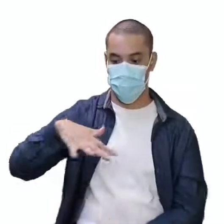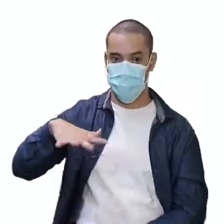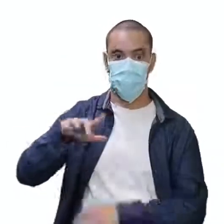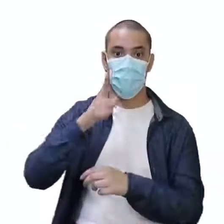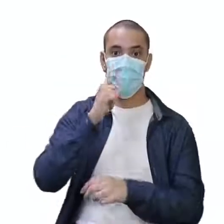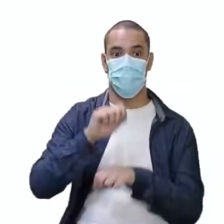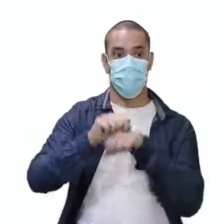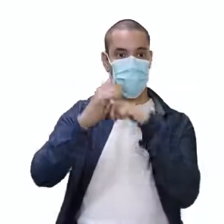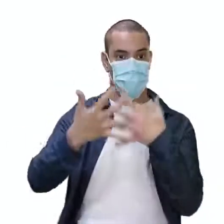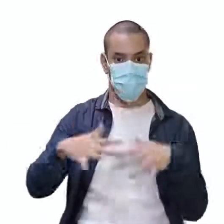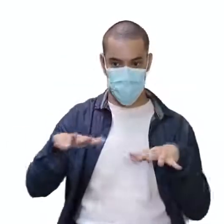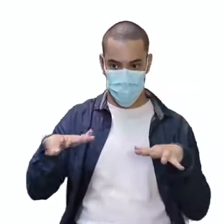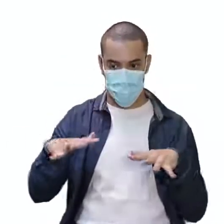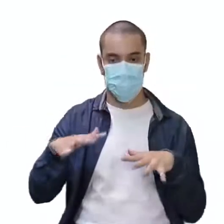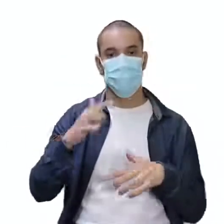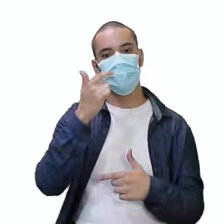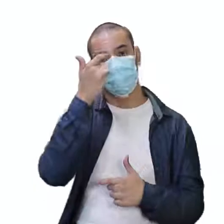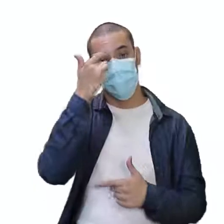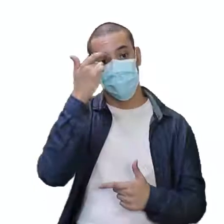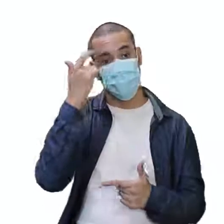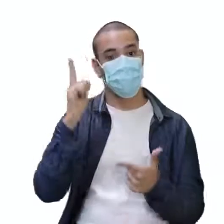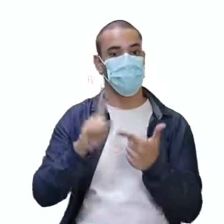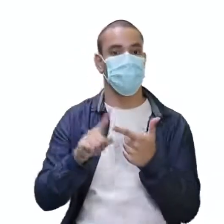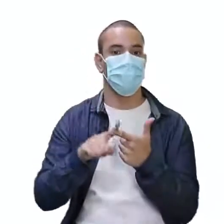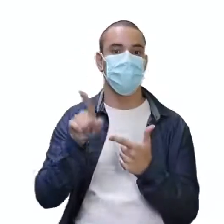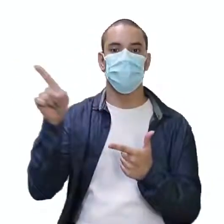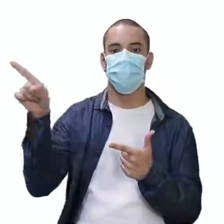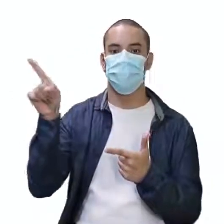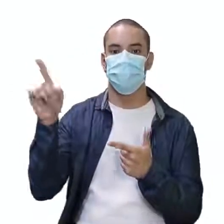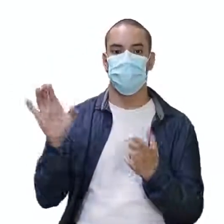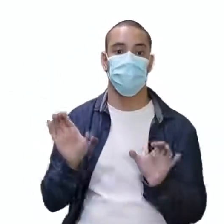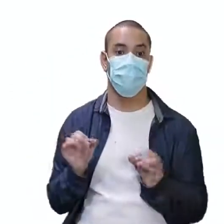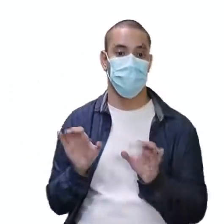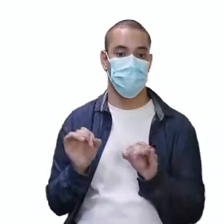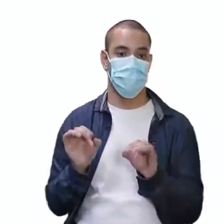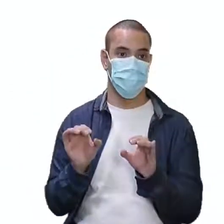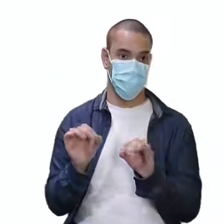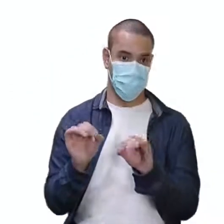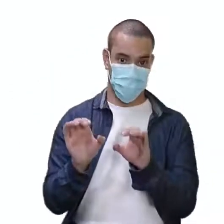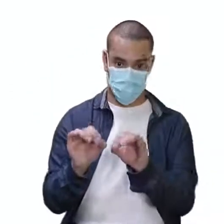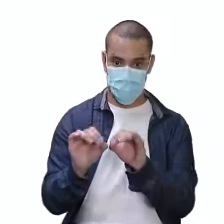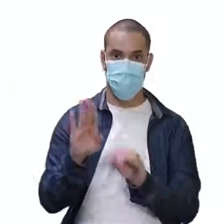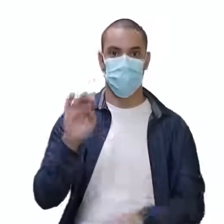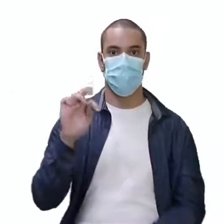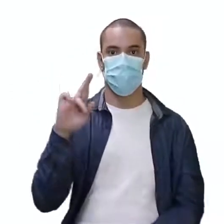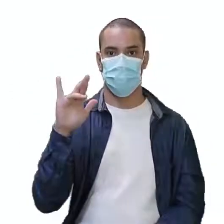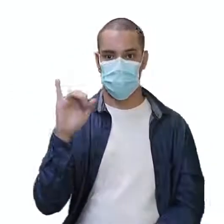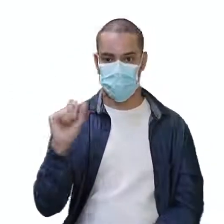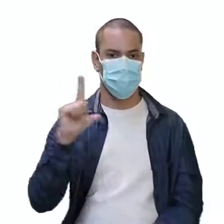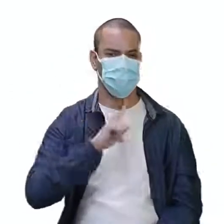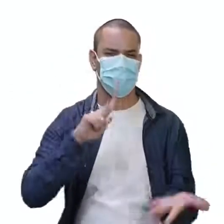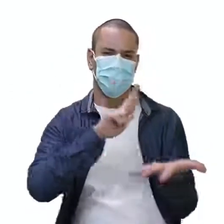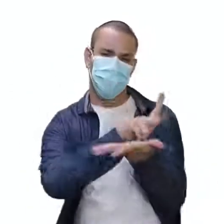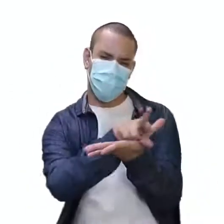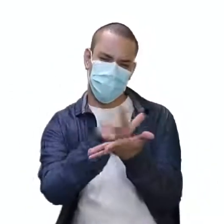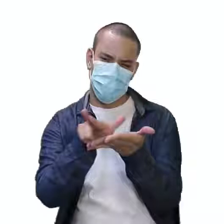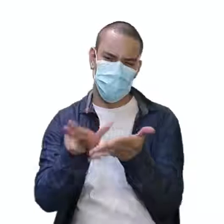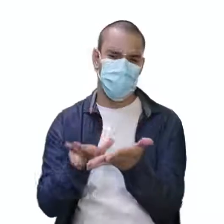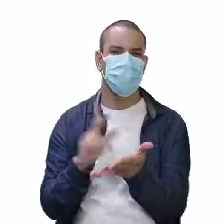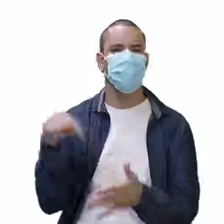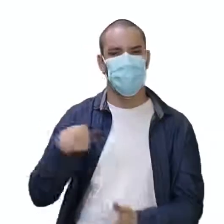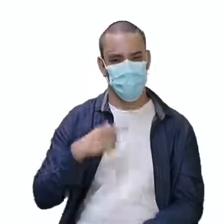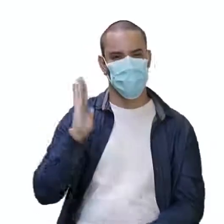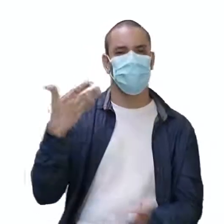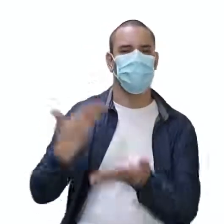inseridos, tá? No caso das colônias de bactérias, aí a gente viu que as bactérias têm várias formas,